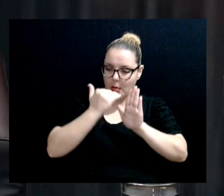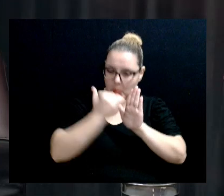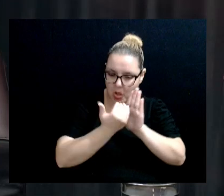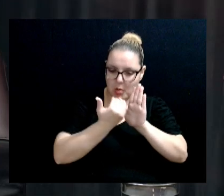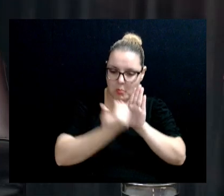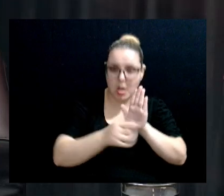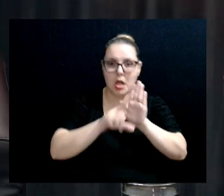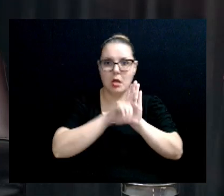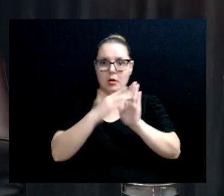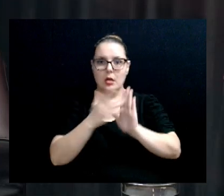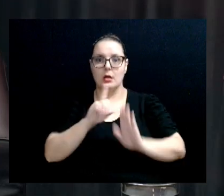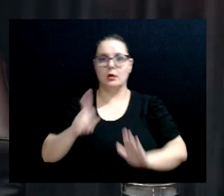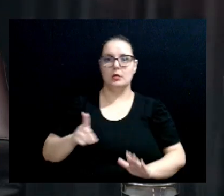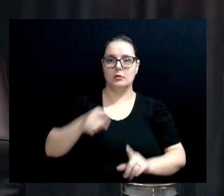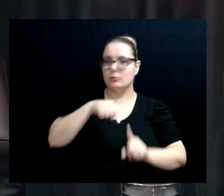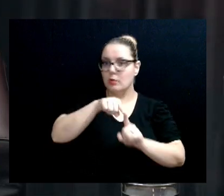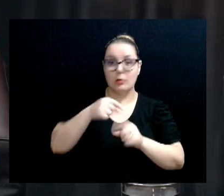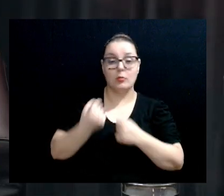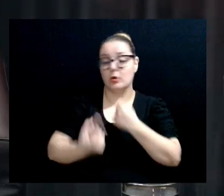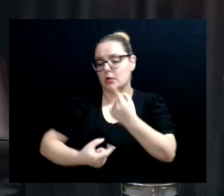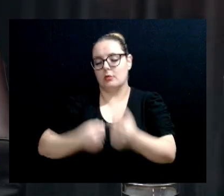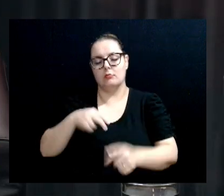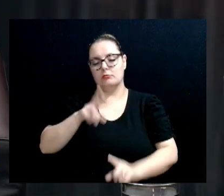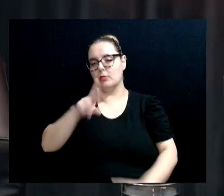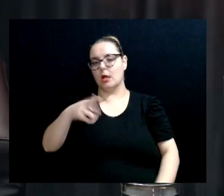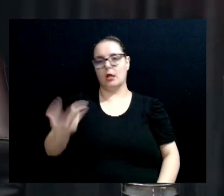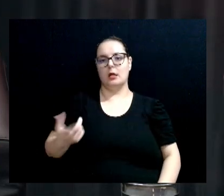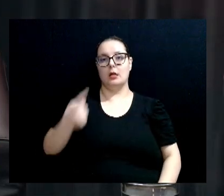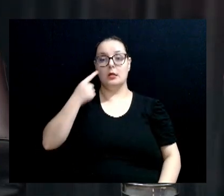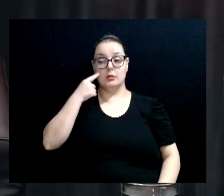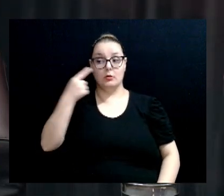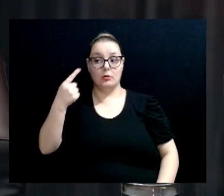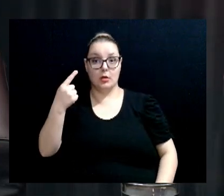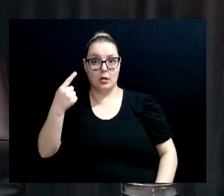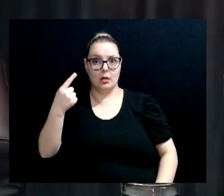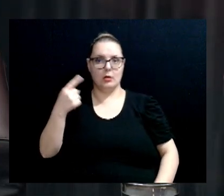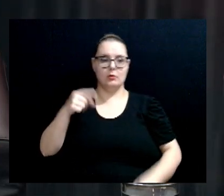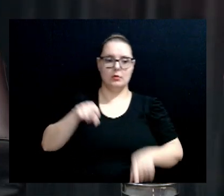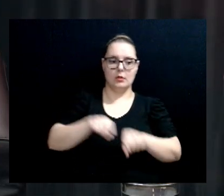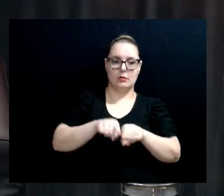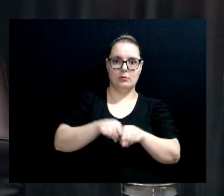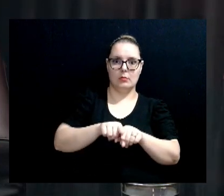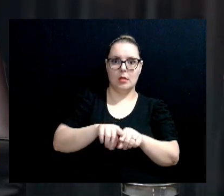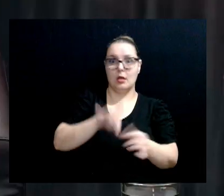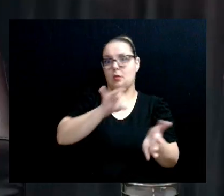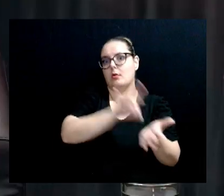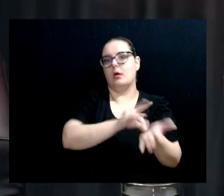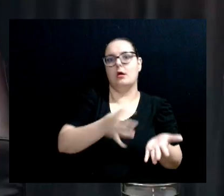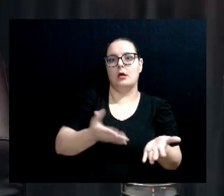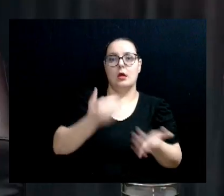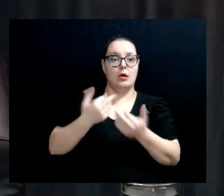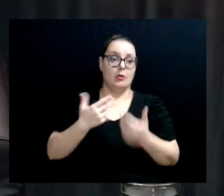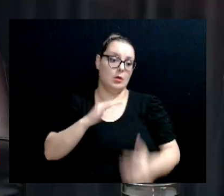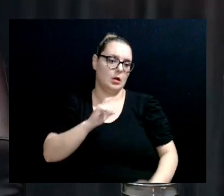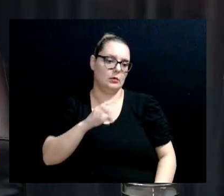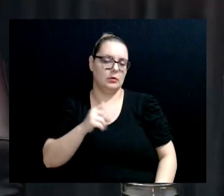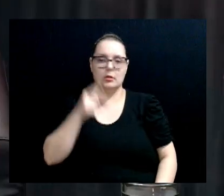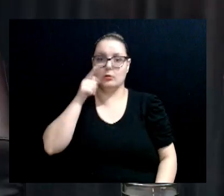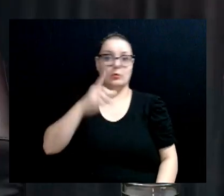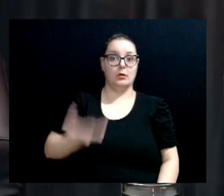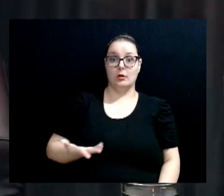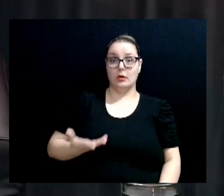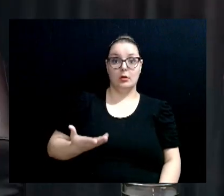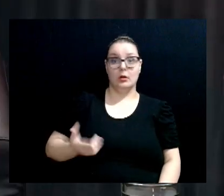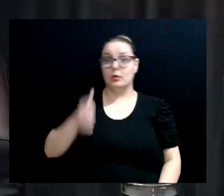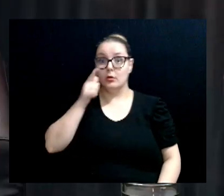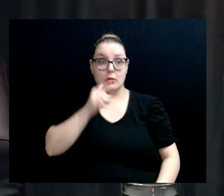por algum motivo, né? Tem o ideal e a vida real. Então, de repente, era para eu comer tantas calorias e não consegui almoçar no trabalho,